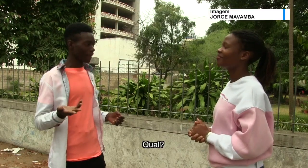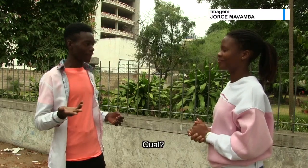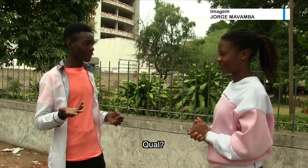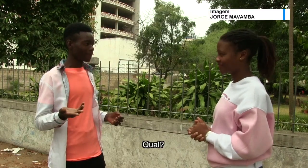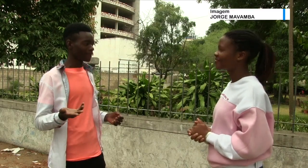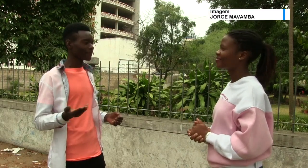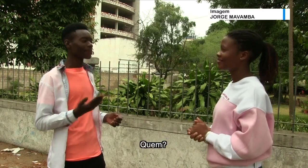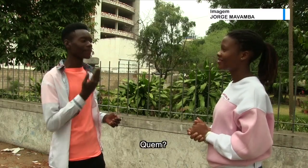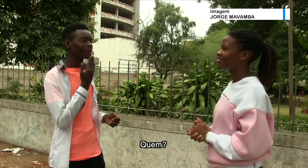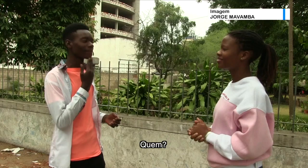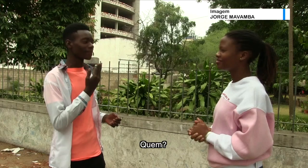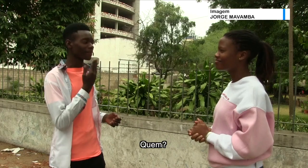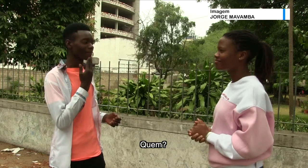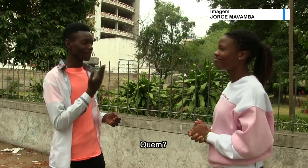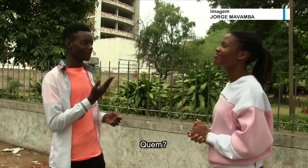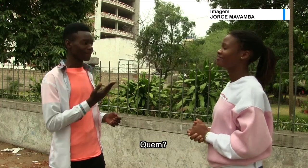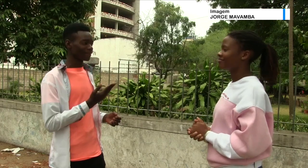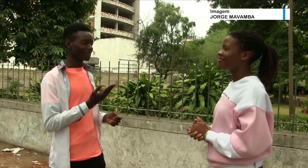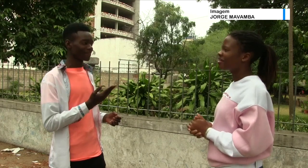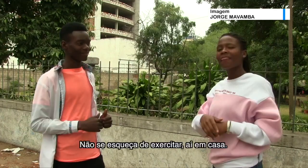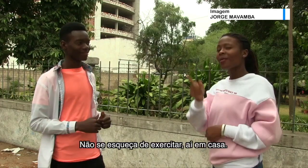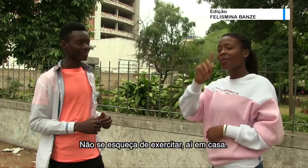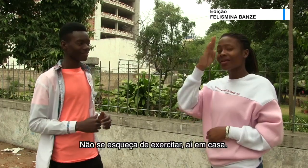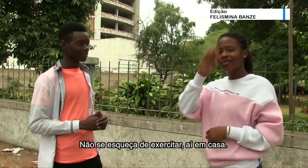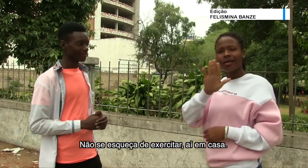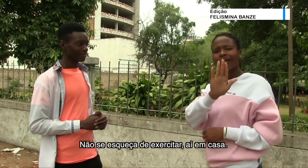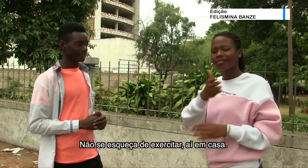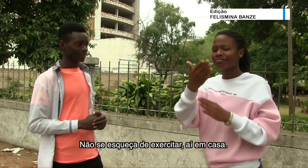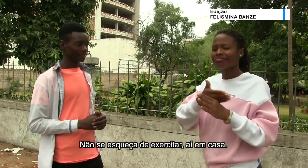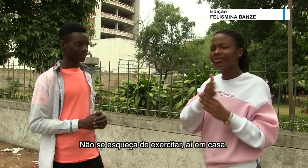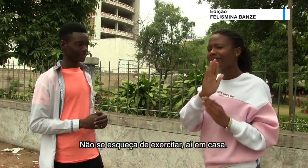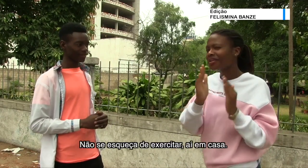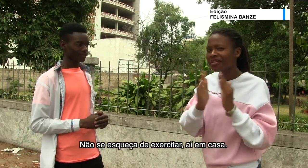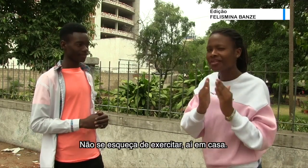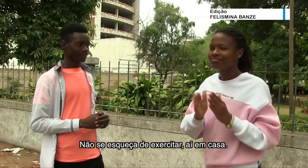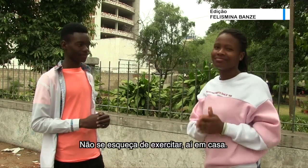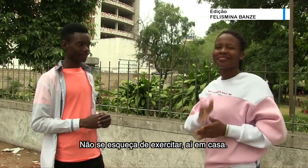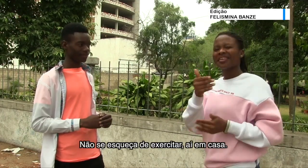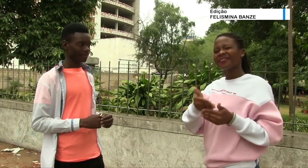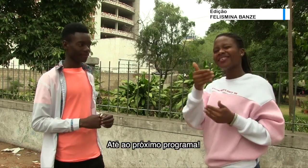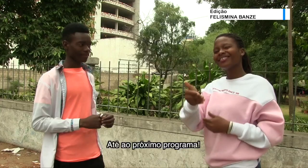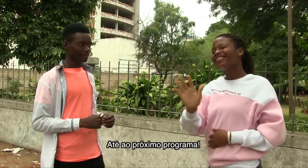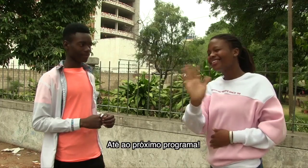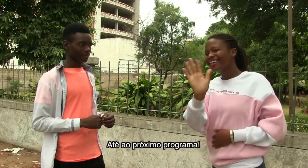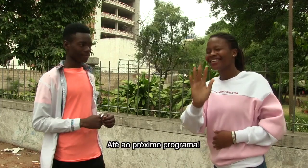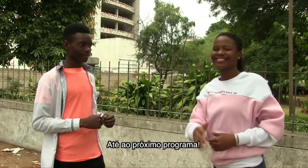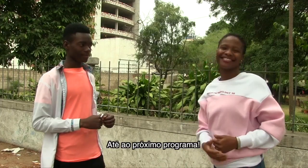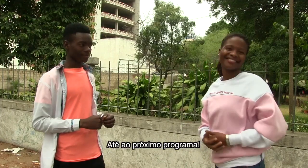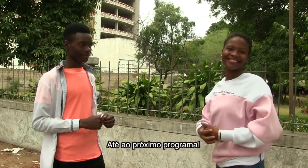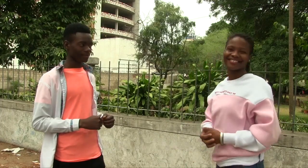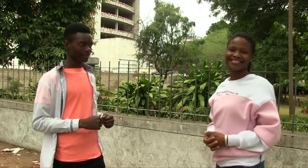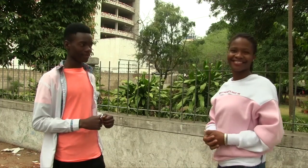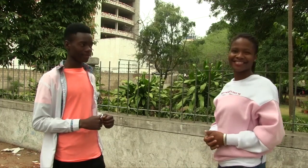Qual? Quem? Não se esqueça de exercitar aí em casa até ao próximo